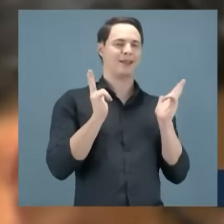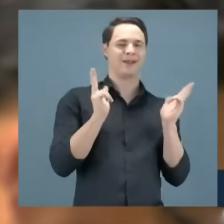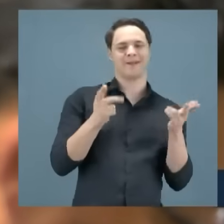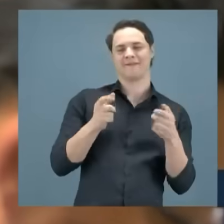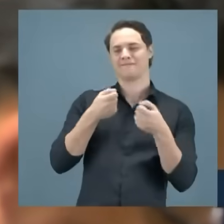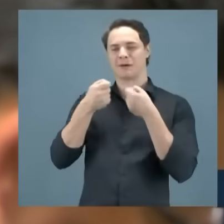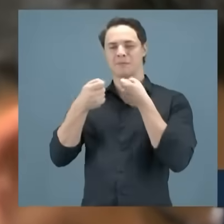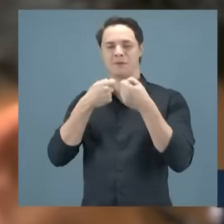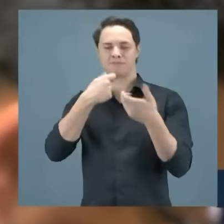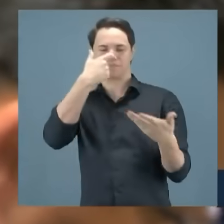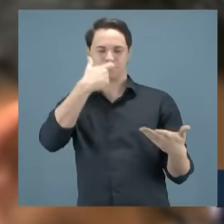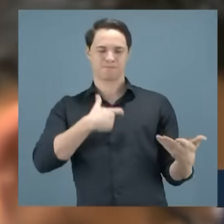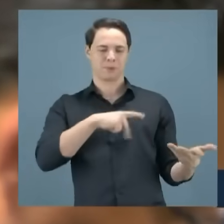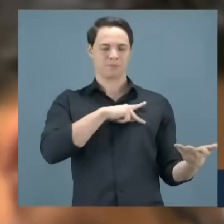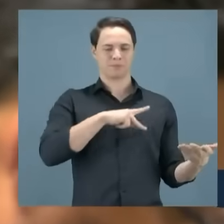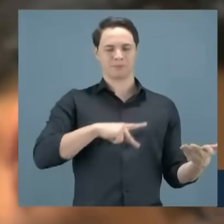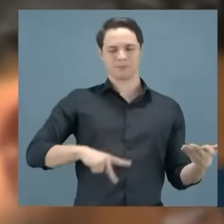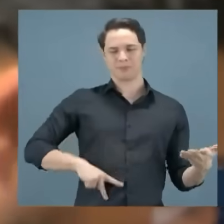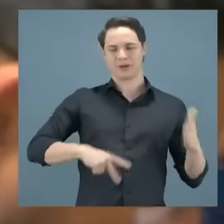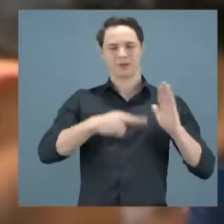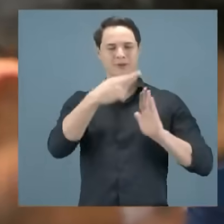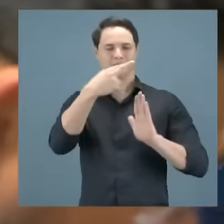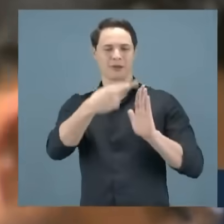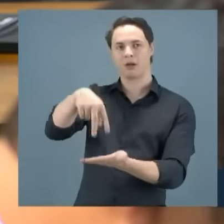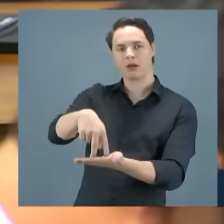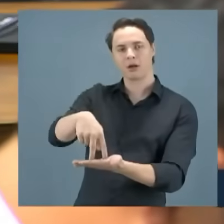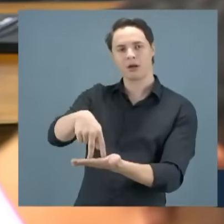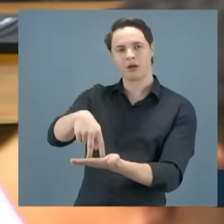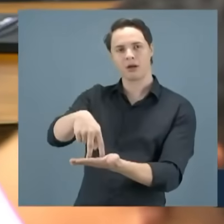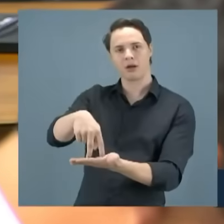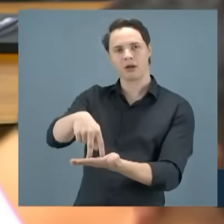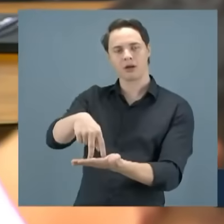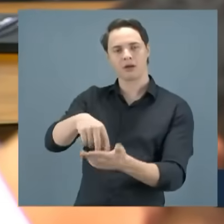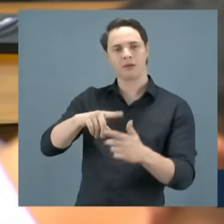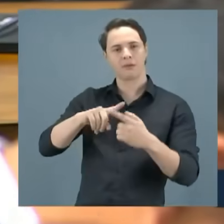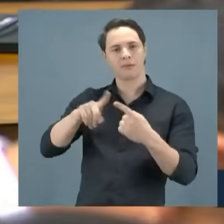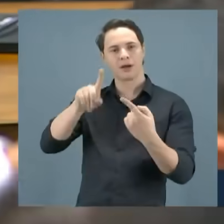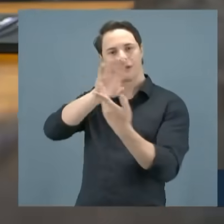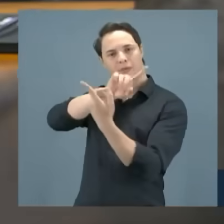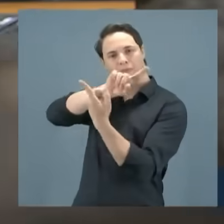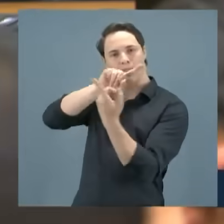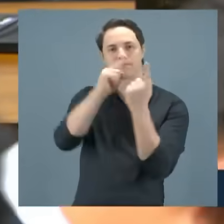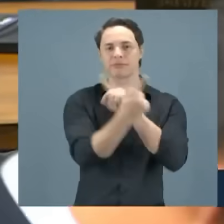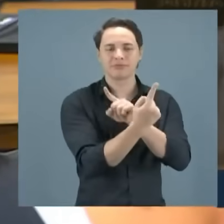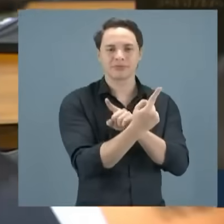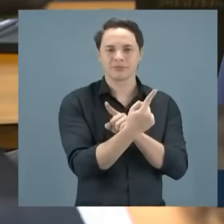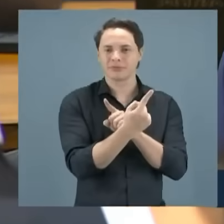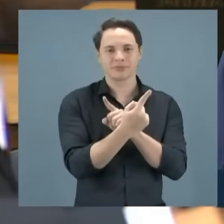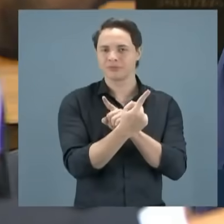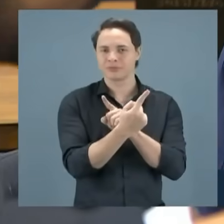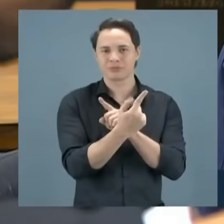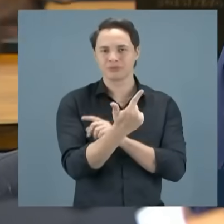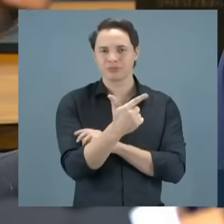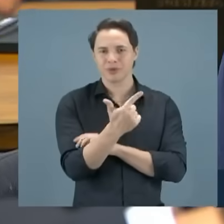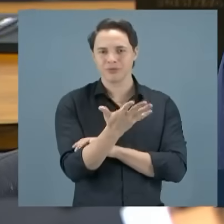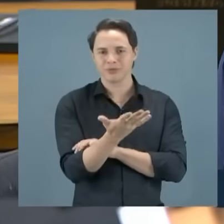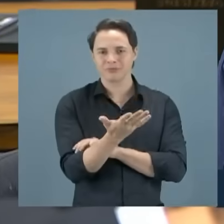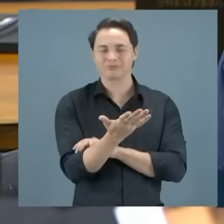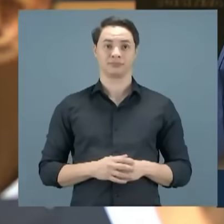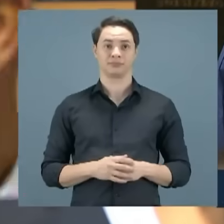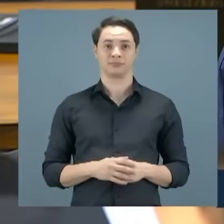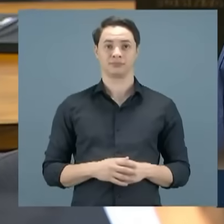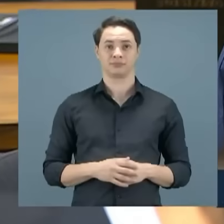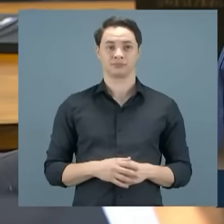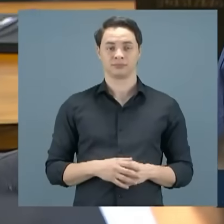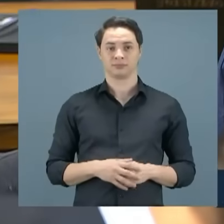como presidente, como relator dessa CPI, e a verdade veio hoje. A verdade veio hoje. E eu quero